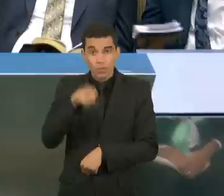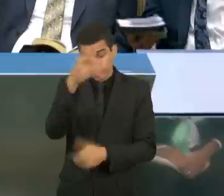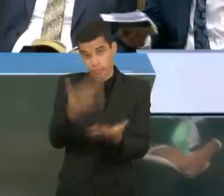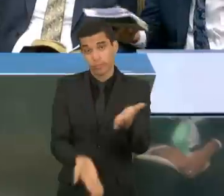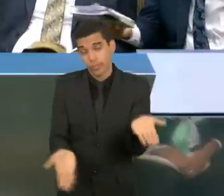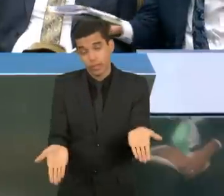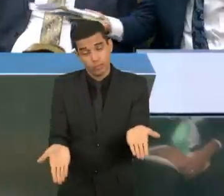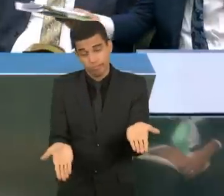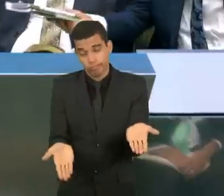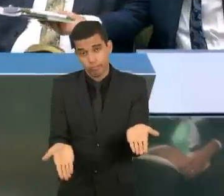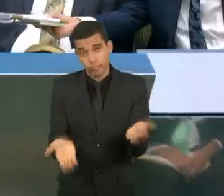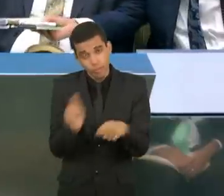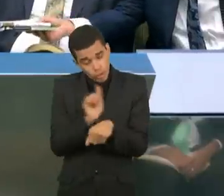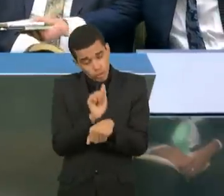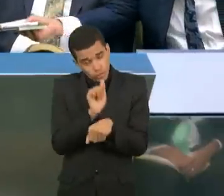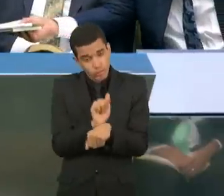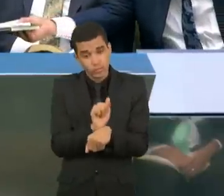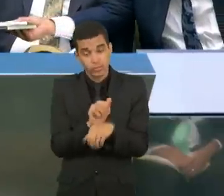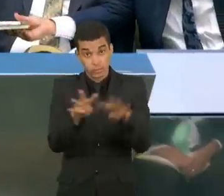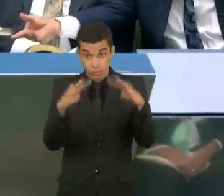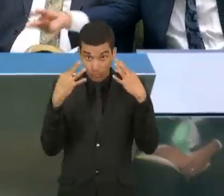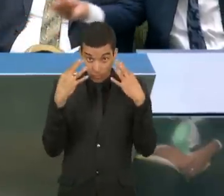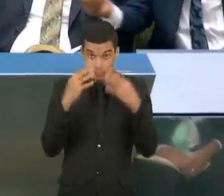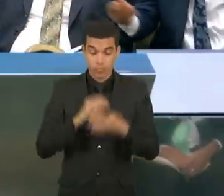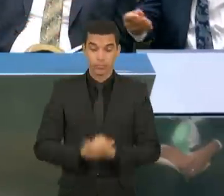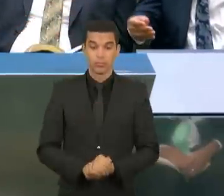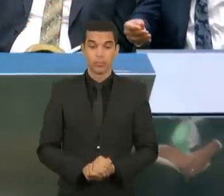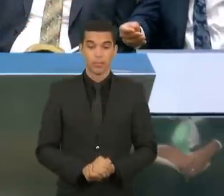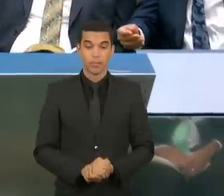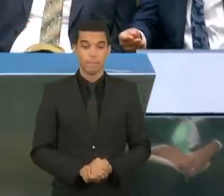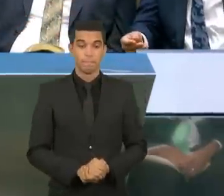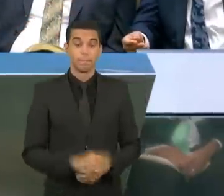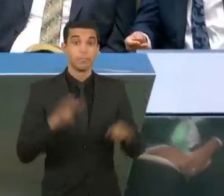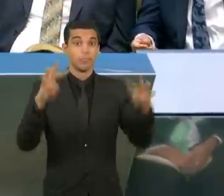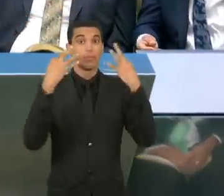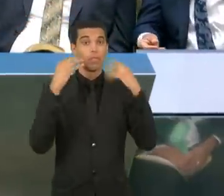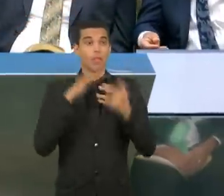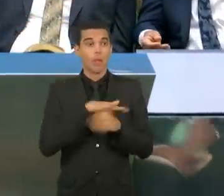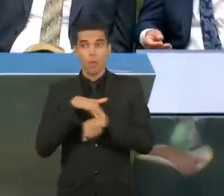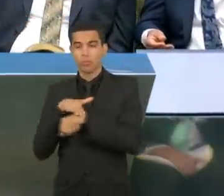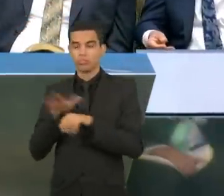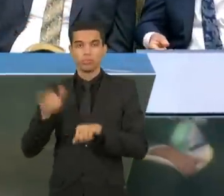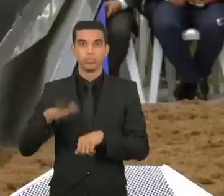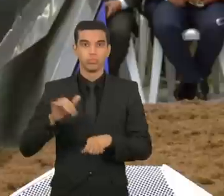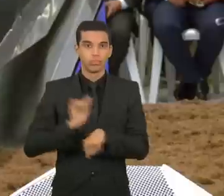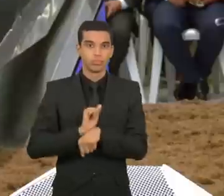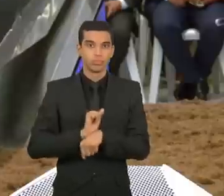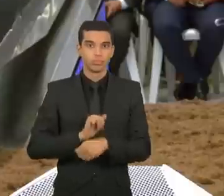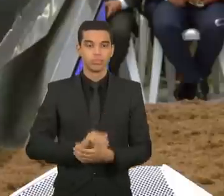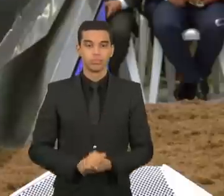perder. Preste atenção. Olhe para cá, não converse.